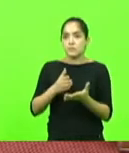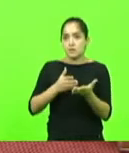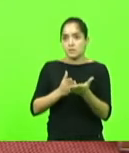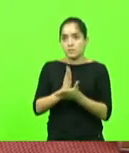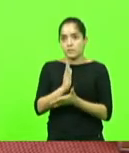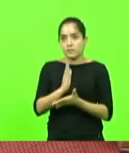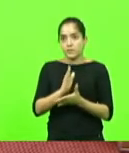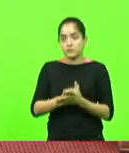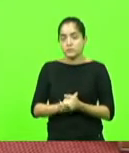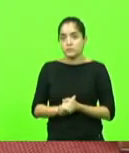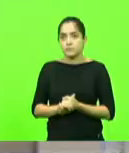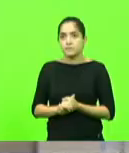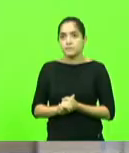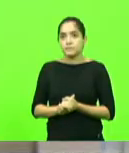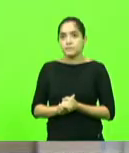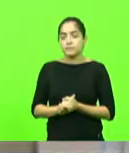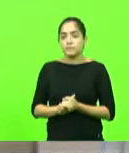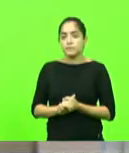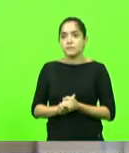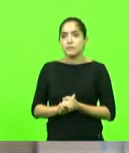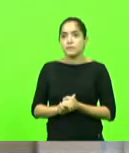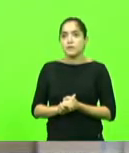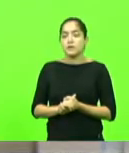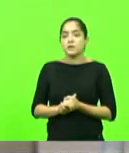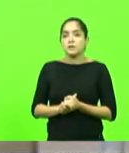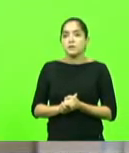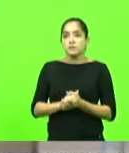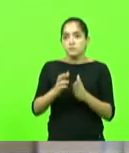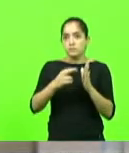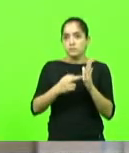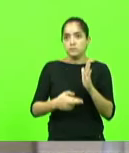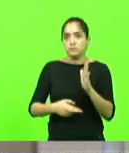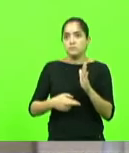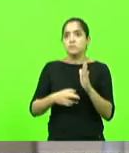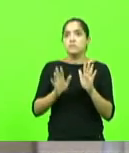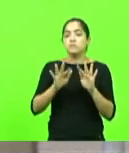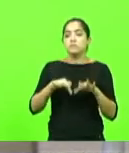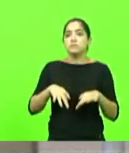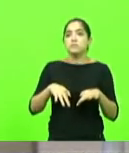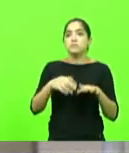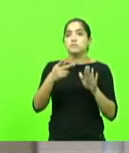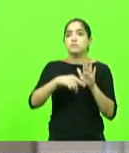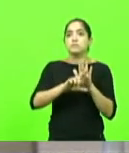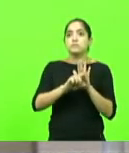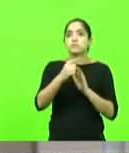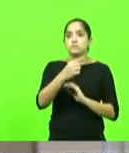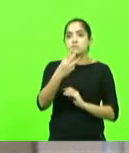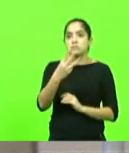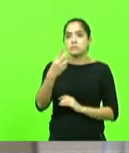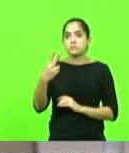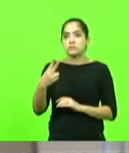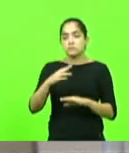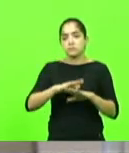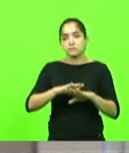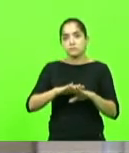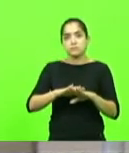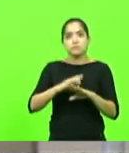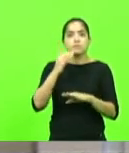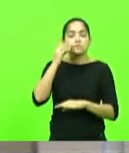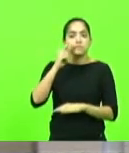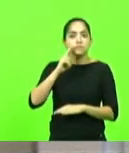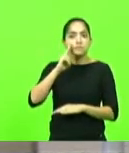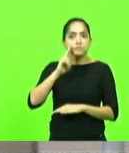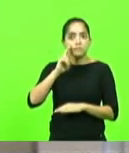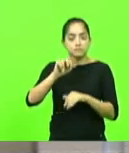Aprovado por unanimidade. Votação da redação final do projeto de lei 132.1/2021, autor deputado Ivan Atz,